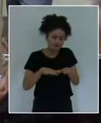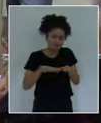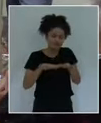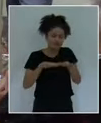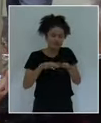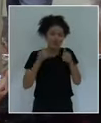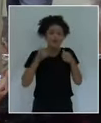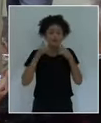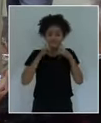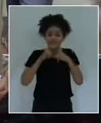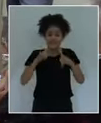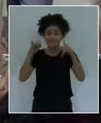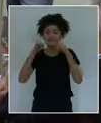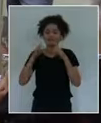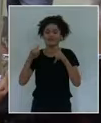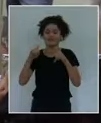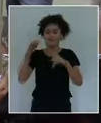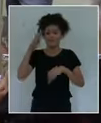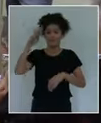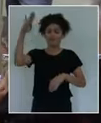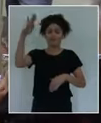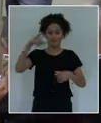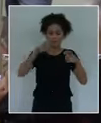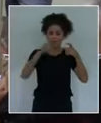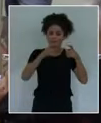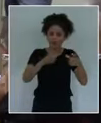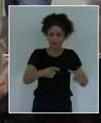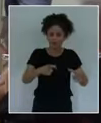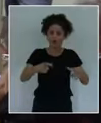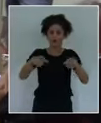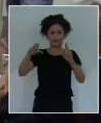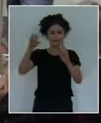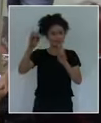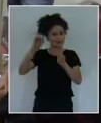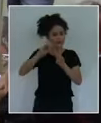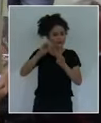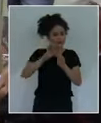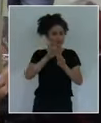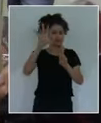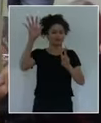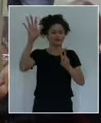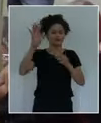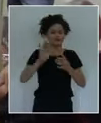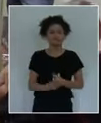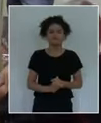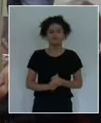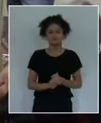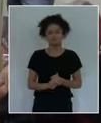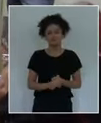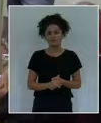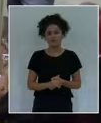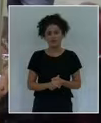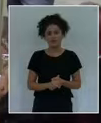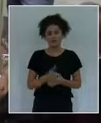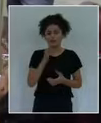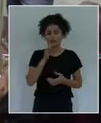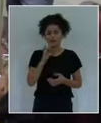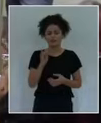pessoal, principalmente os da Vila Oliveira, né? Ali que parece alguma coisa vindo lá de cima, uma água vindo lá de cima.